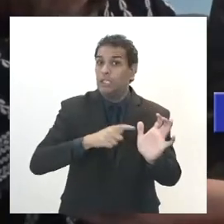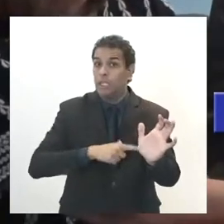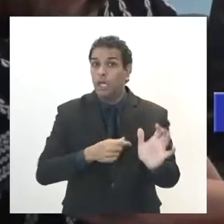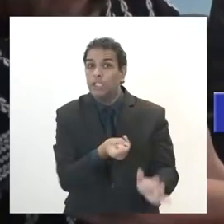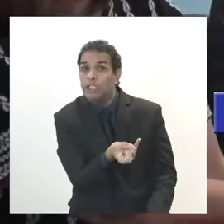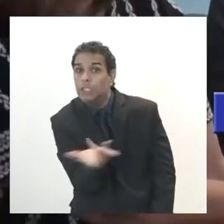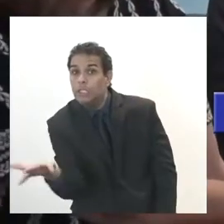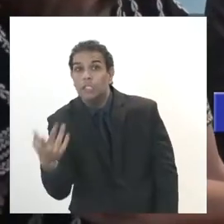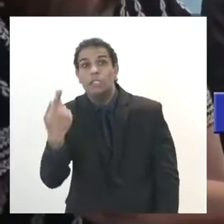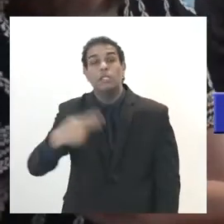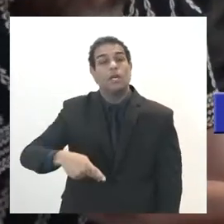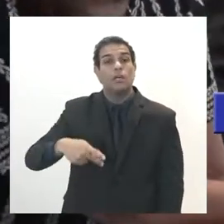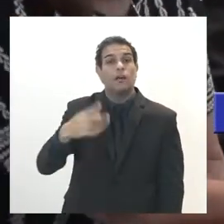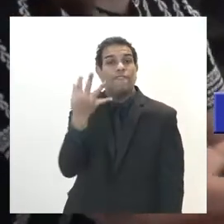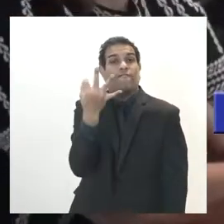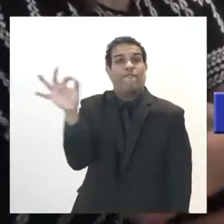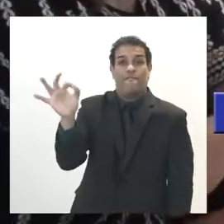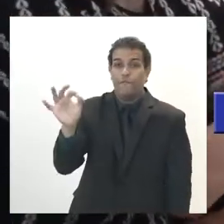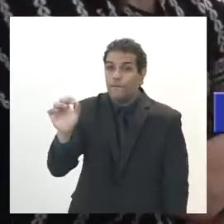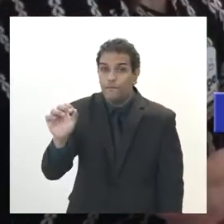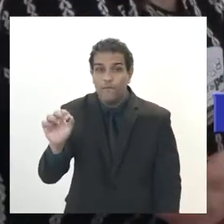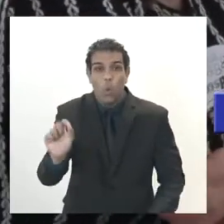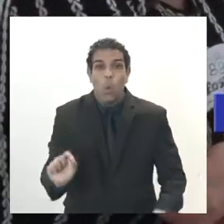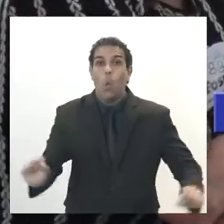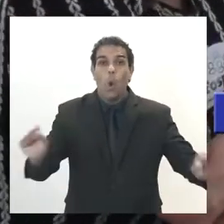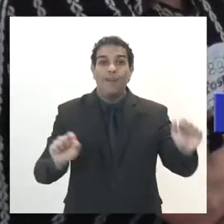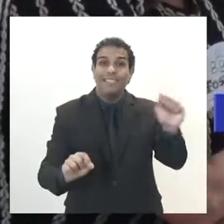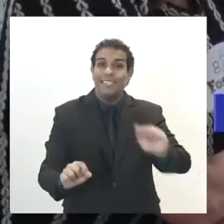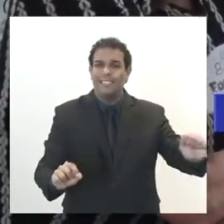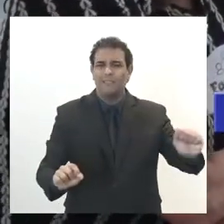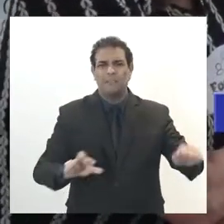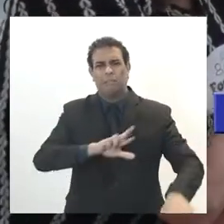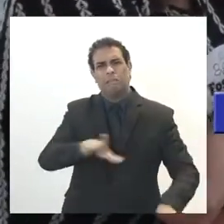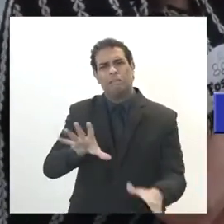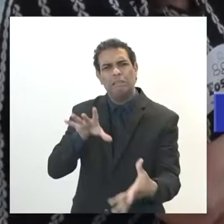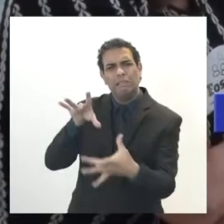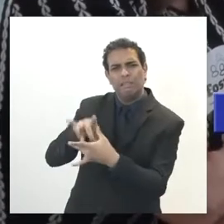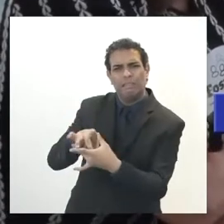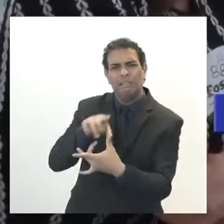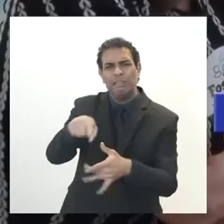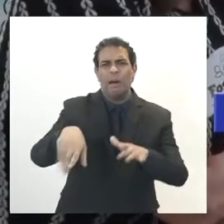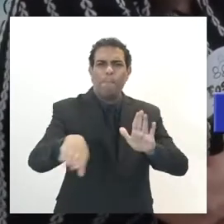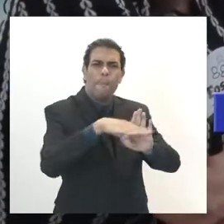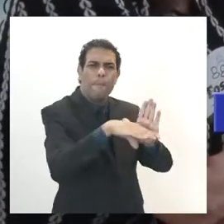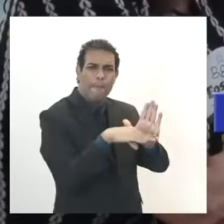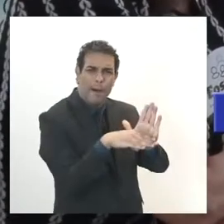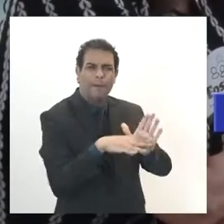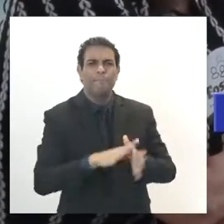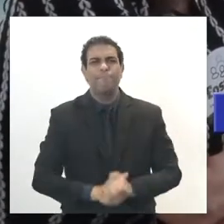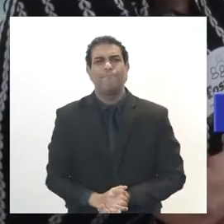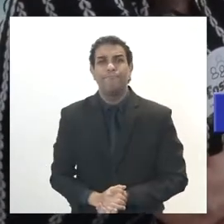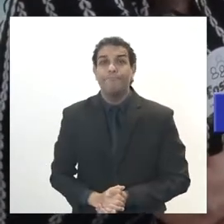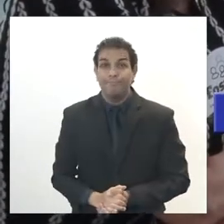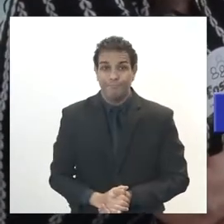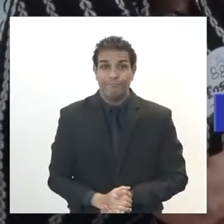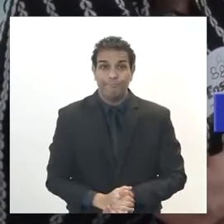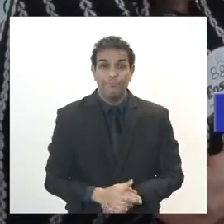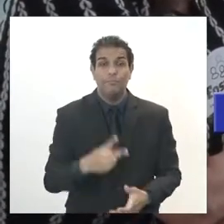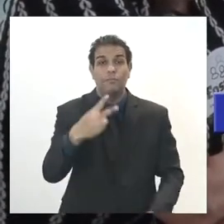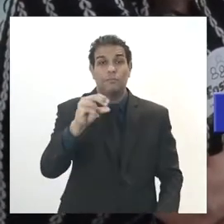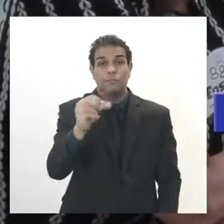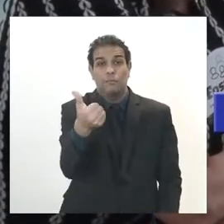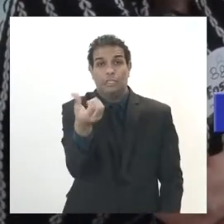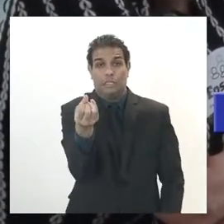de dados do governo federal mediante unidade sindical do governo federal esse painel revela deputada Martha Rocha que 16